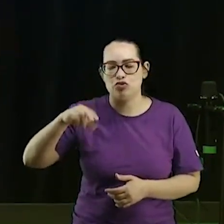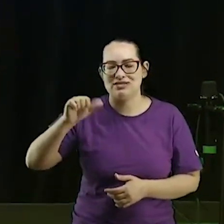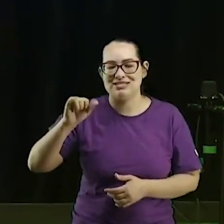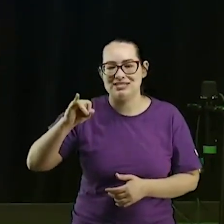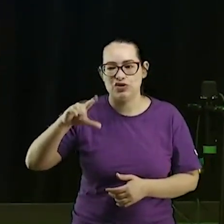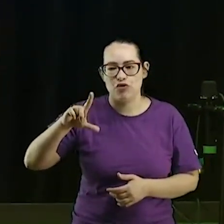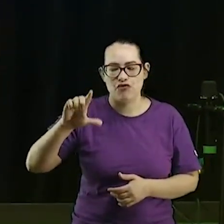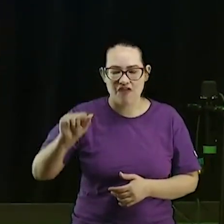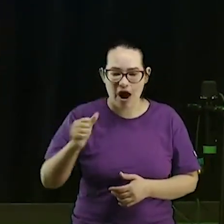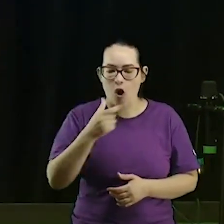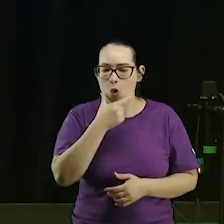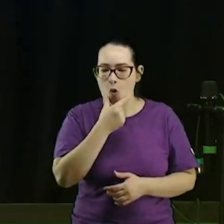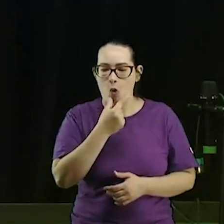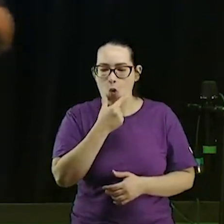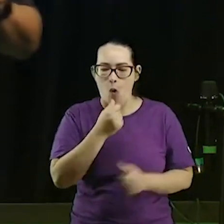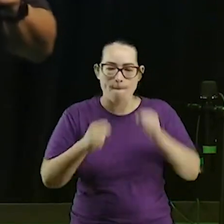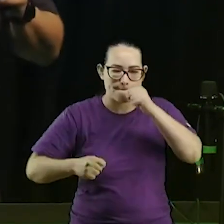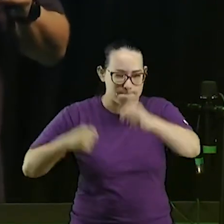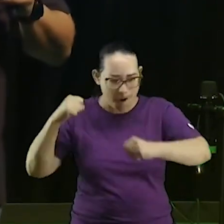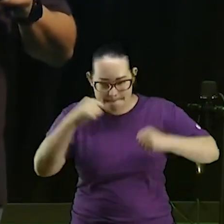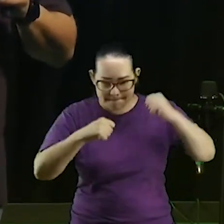duro vamos para onde? vamos para a casa do pastor